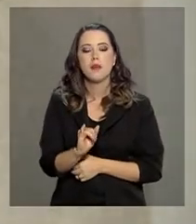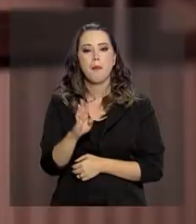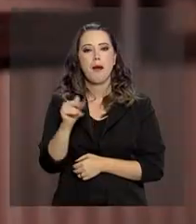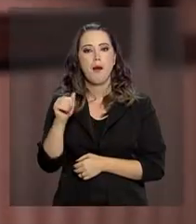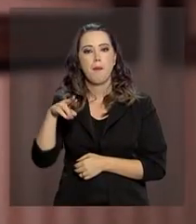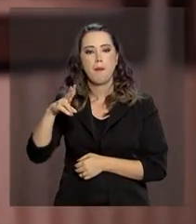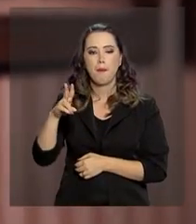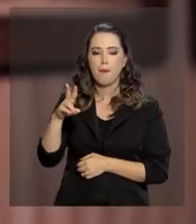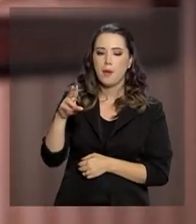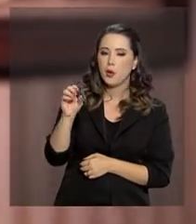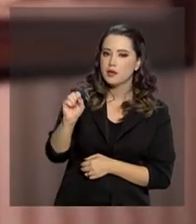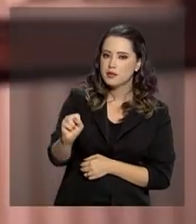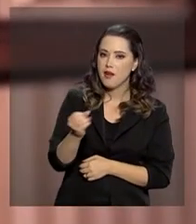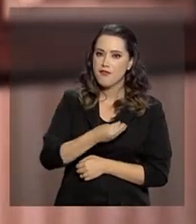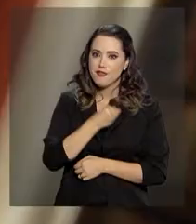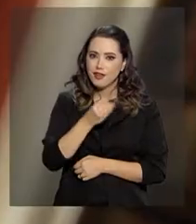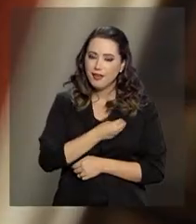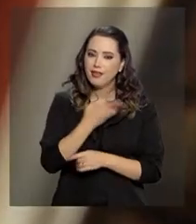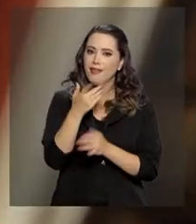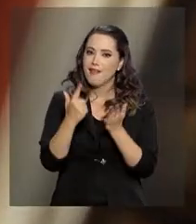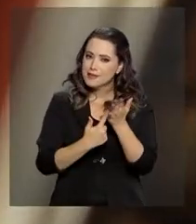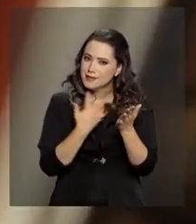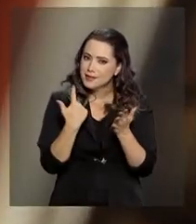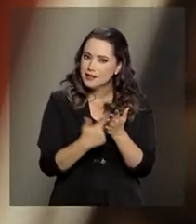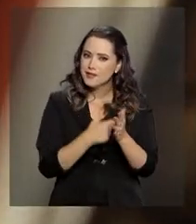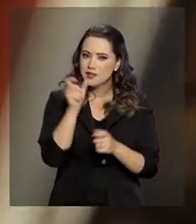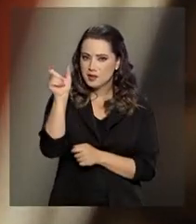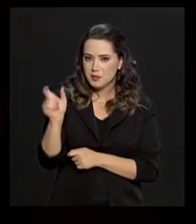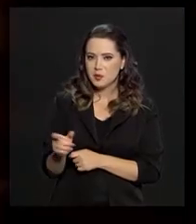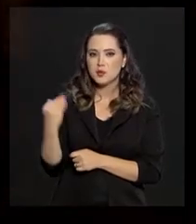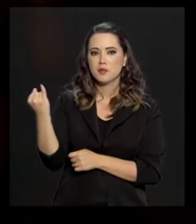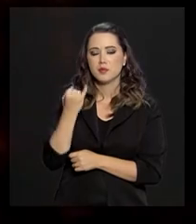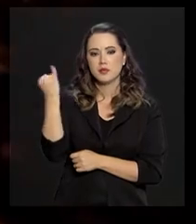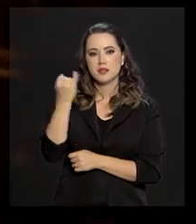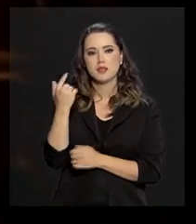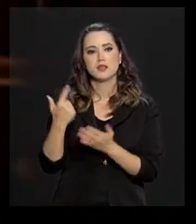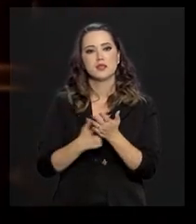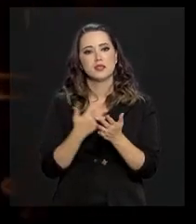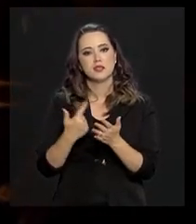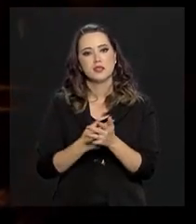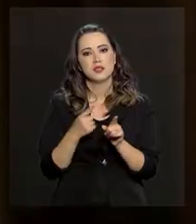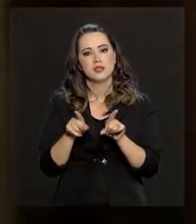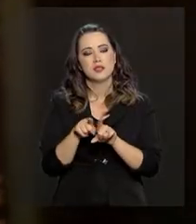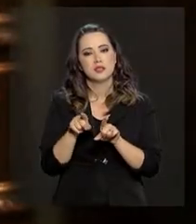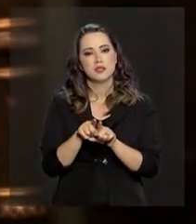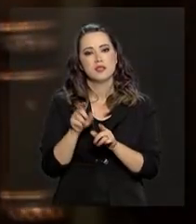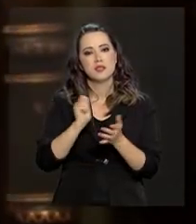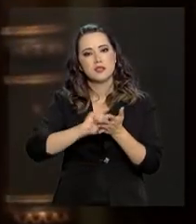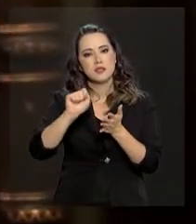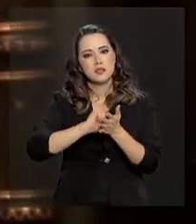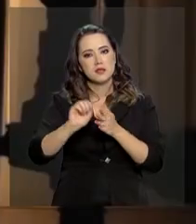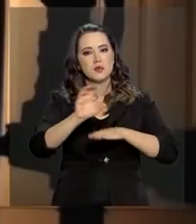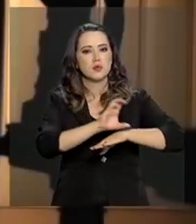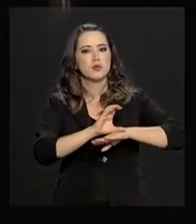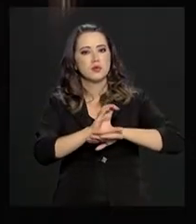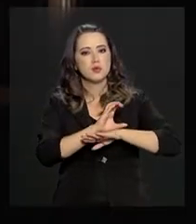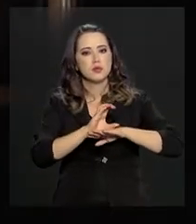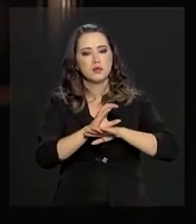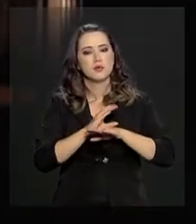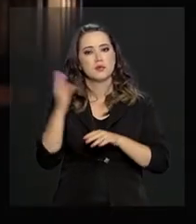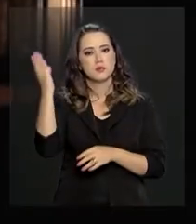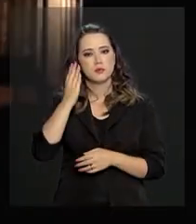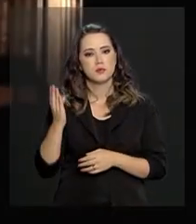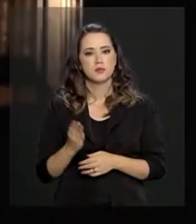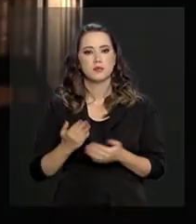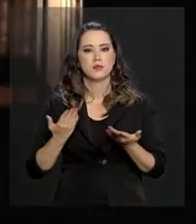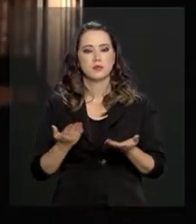filme trata sobre a vida e obra deste jurista escritor jornalista e político que foi também co-autor da constituição